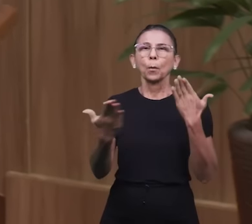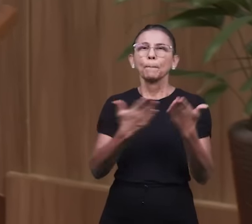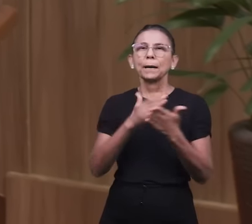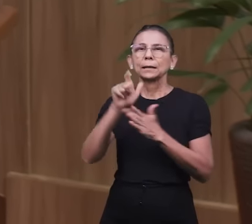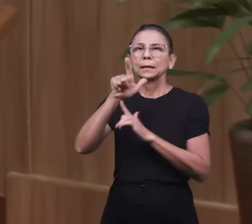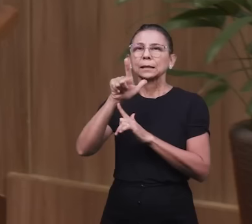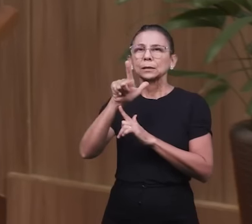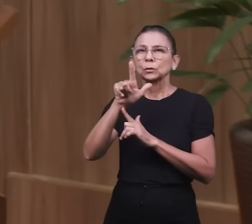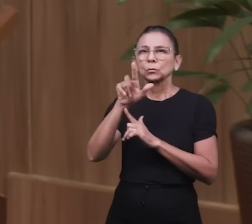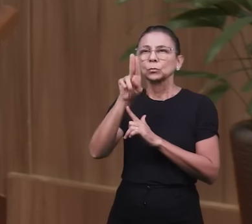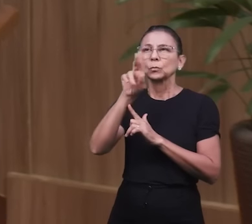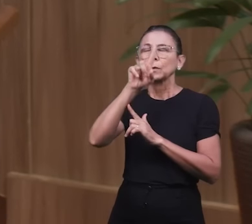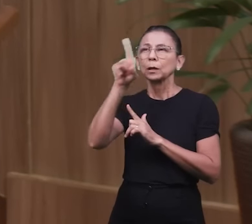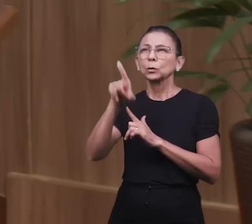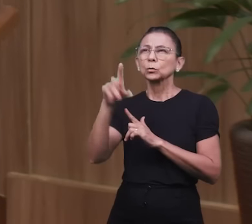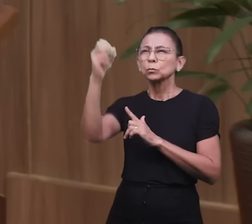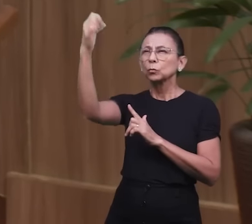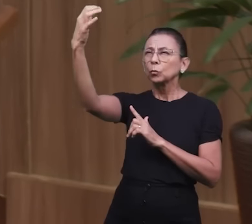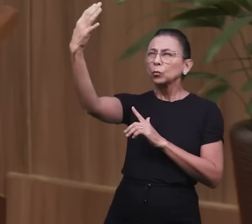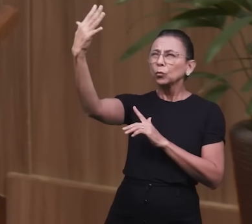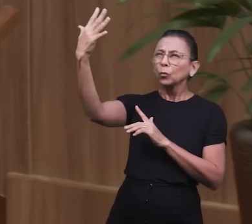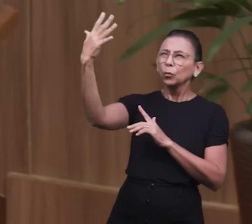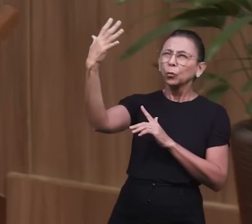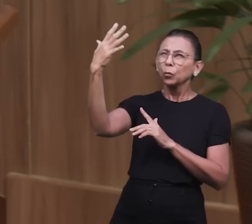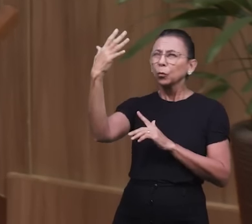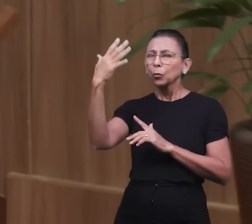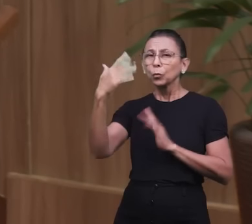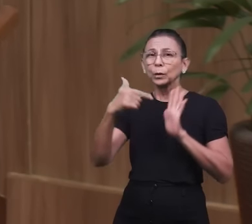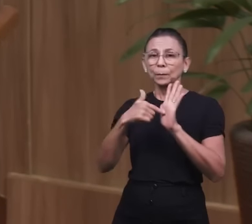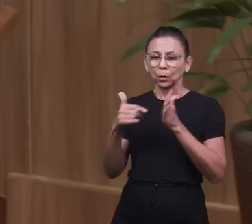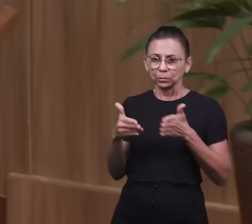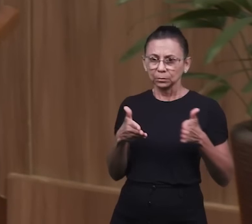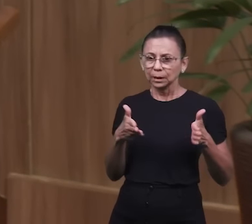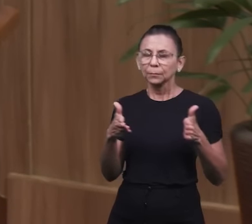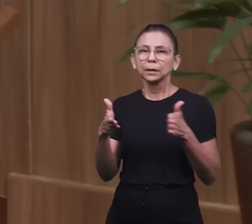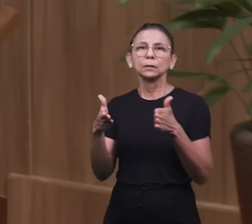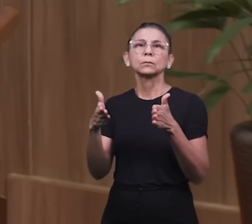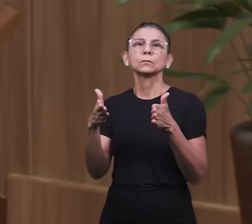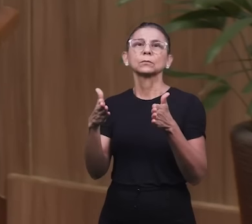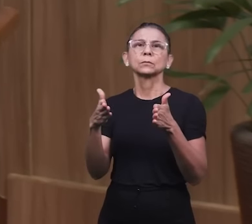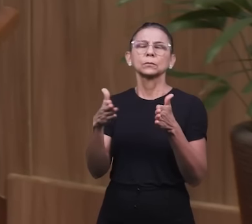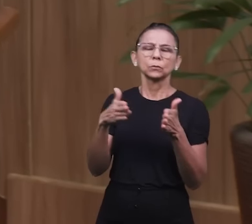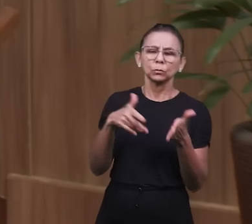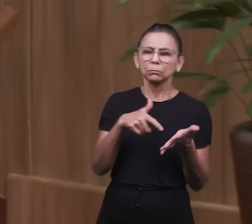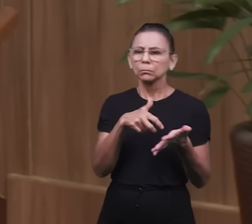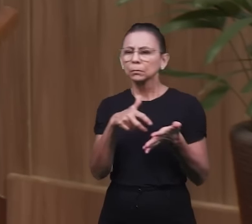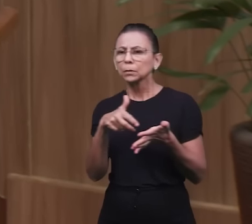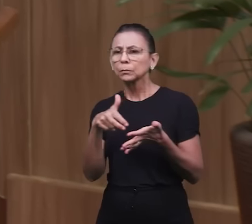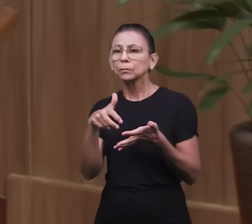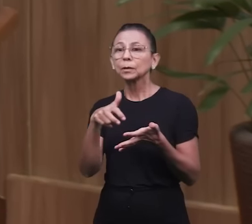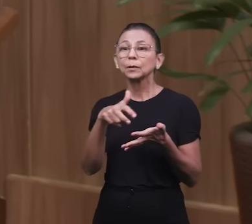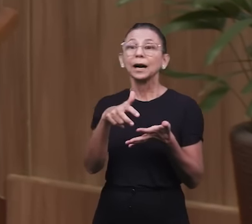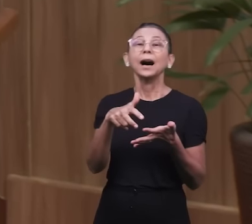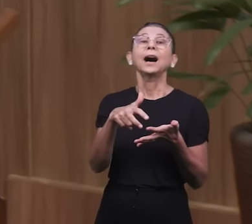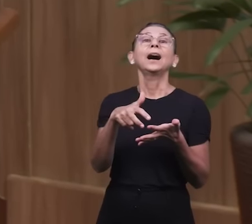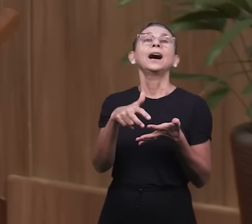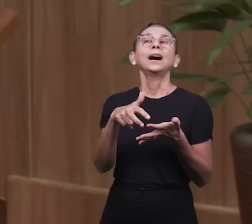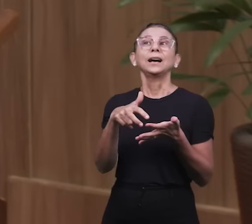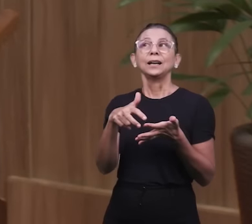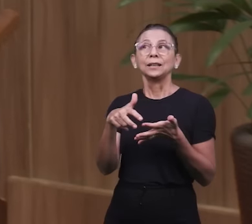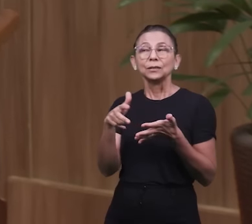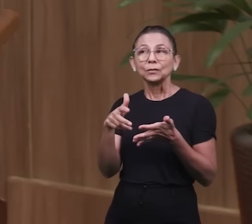farol que indica a direção que devemos seguir e vamos seguir essa direção para chegarmos ao destino que